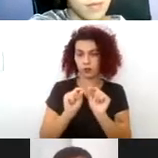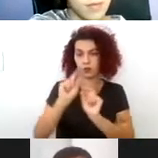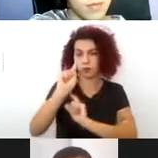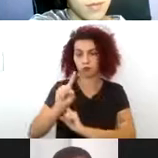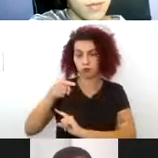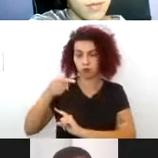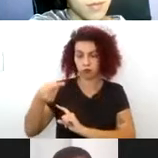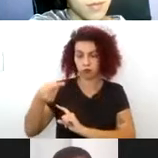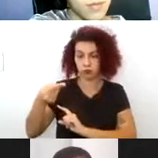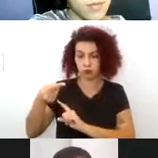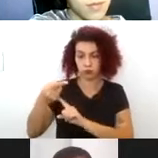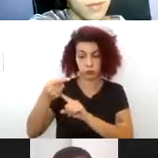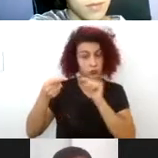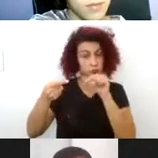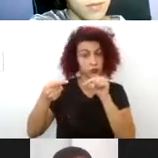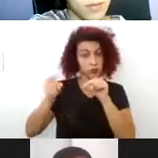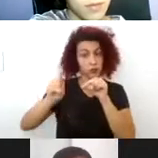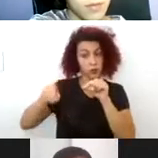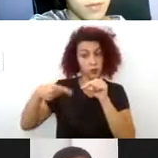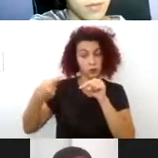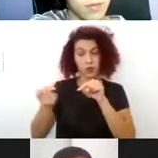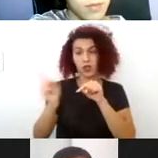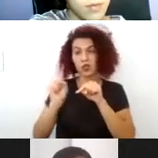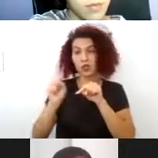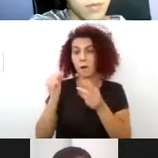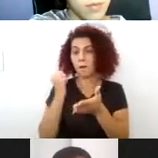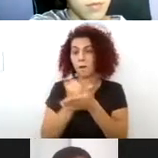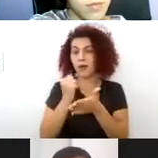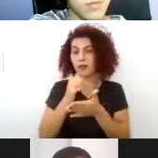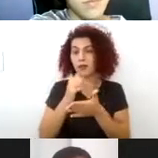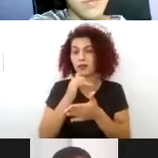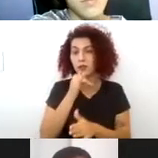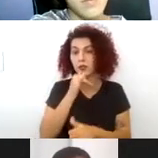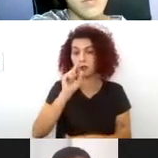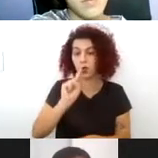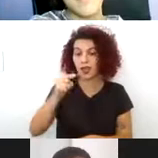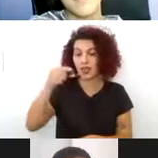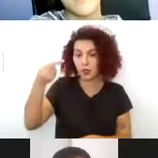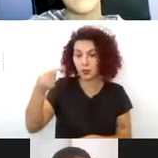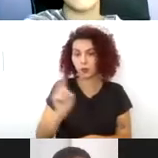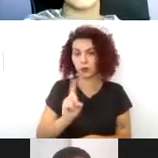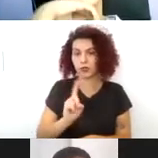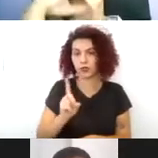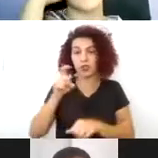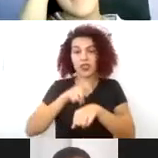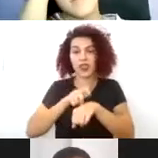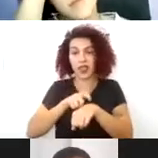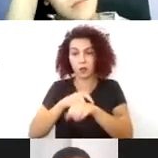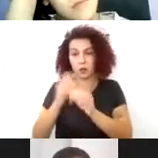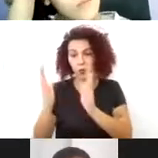pós Teoricamente falando ele não é uma marcação de depois do Colonial temporal